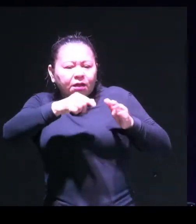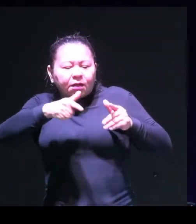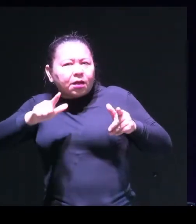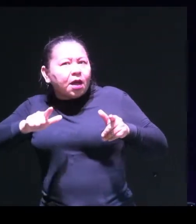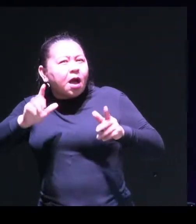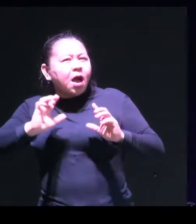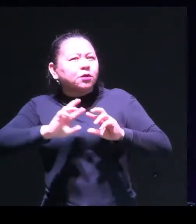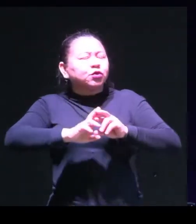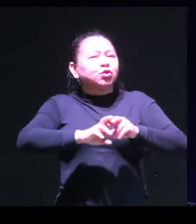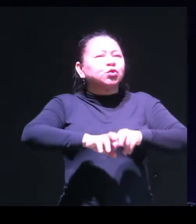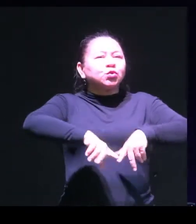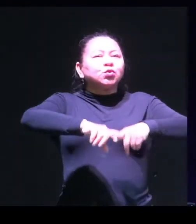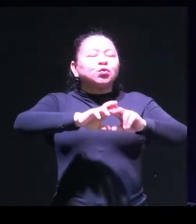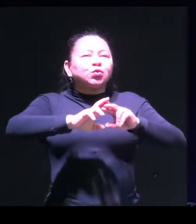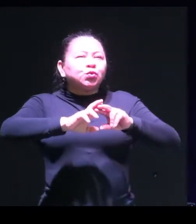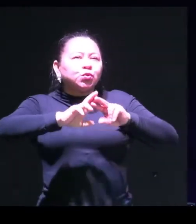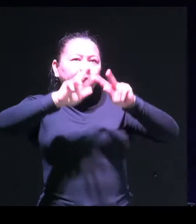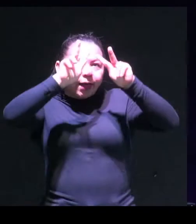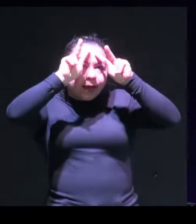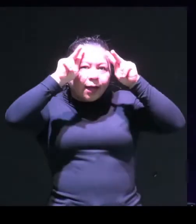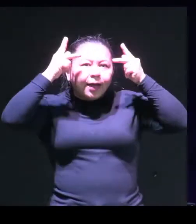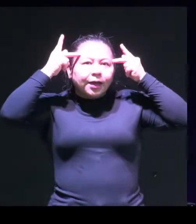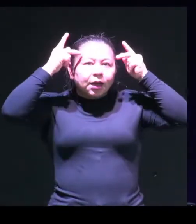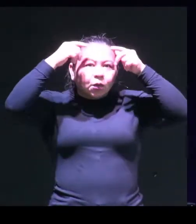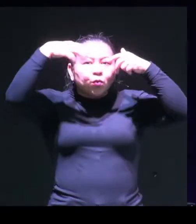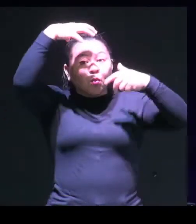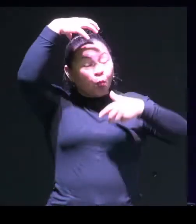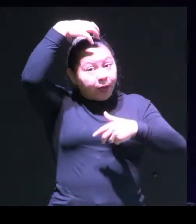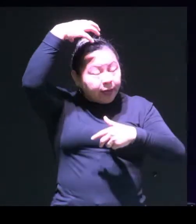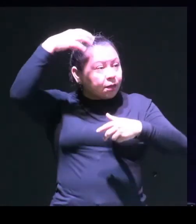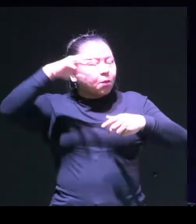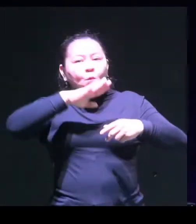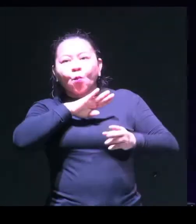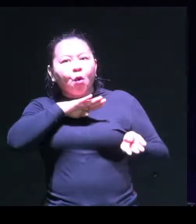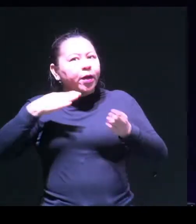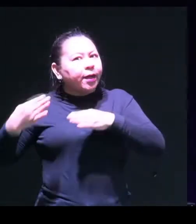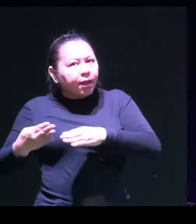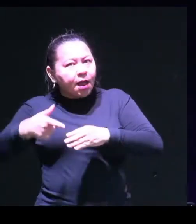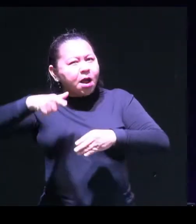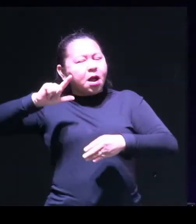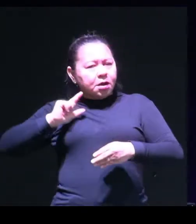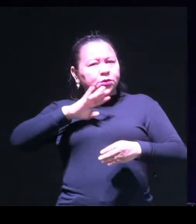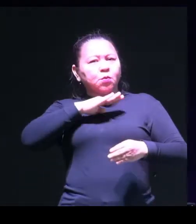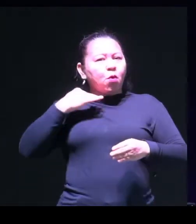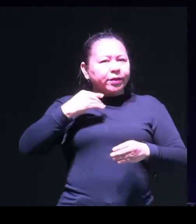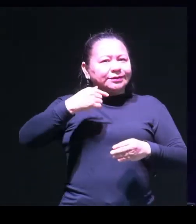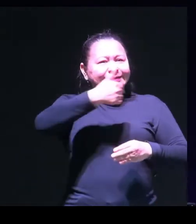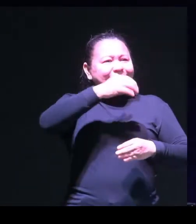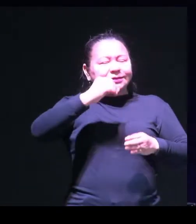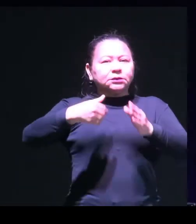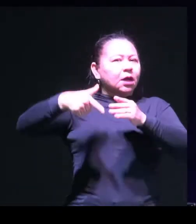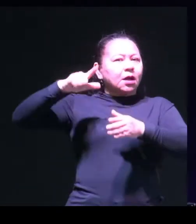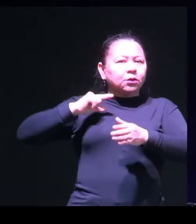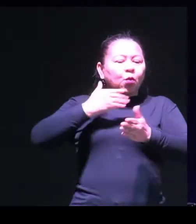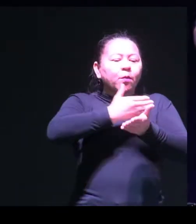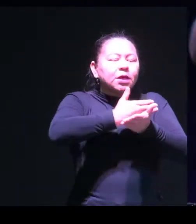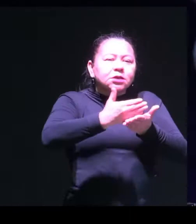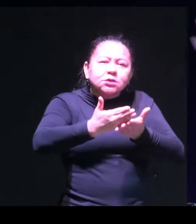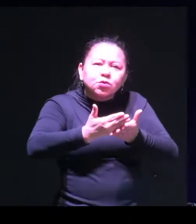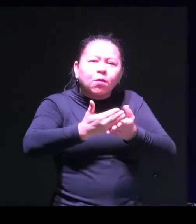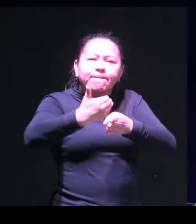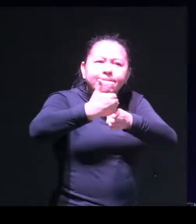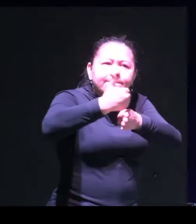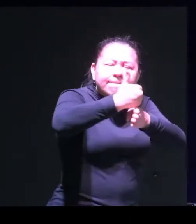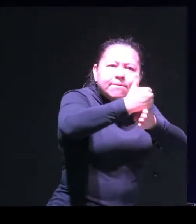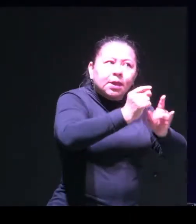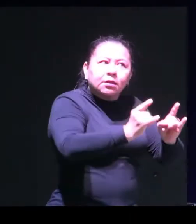Herodes morrer, quando Jesus nasceu, Herodes era o rei. E antes dele morrer, uns 10 anos, ele começou a fazer uma grande